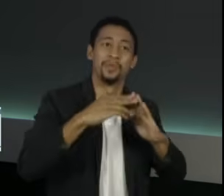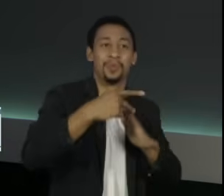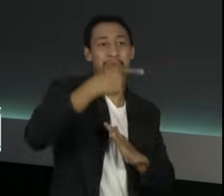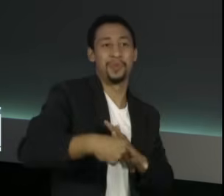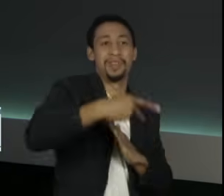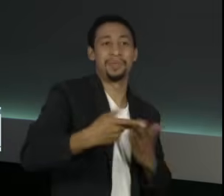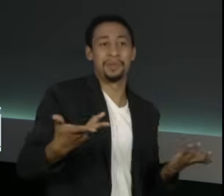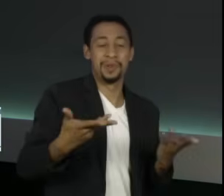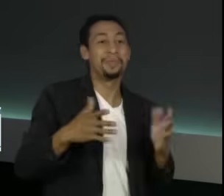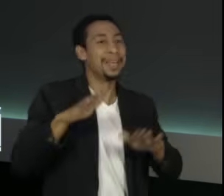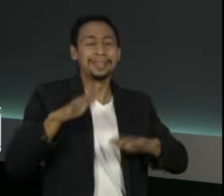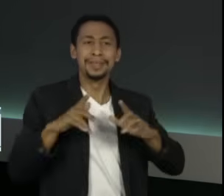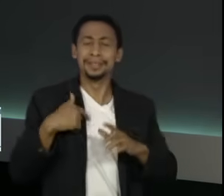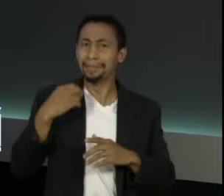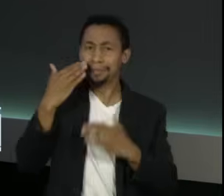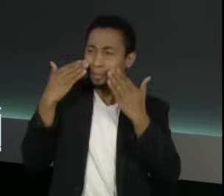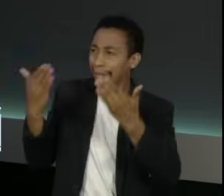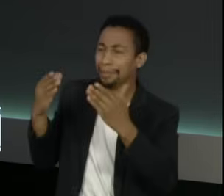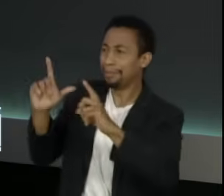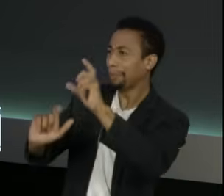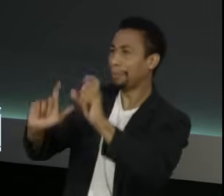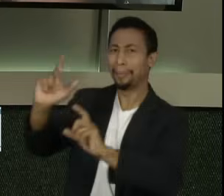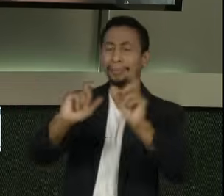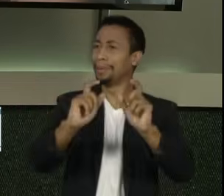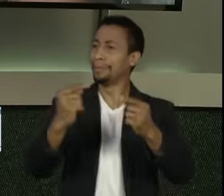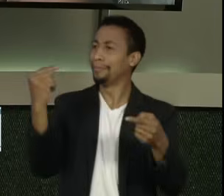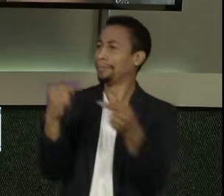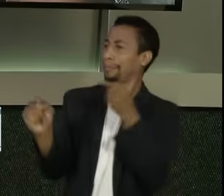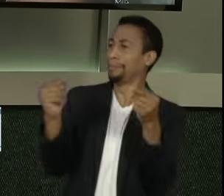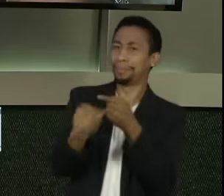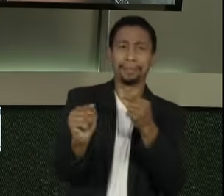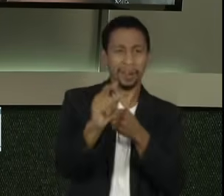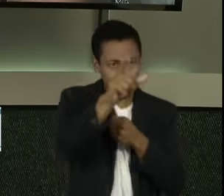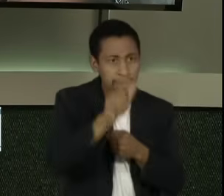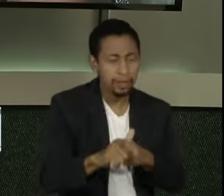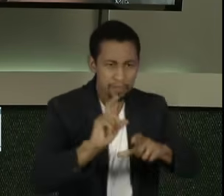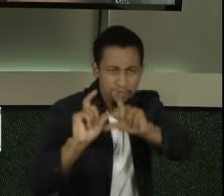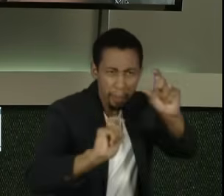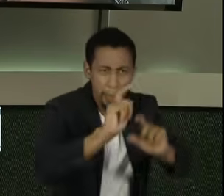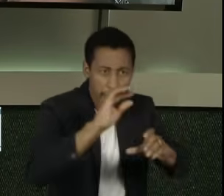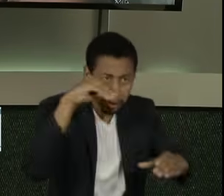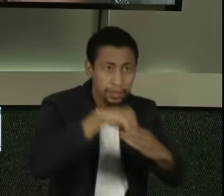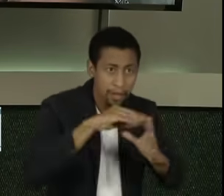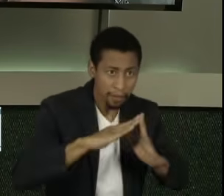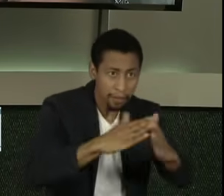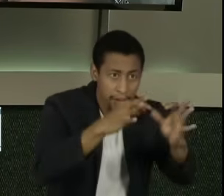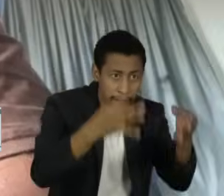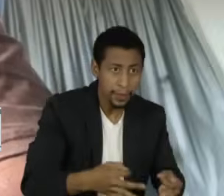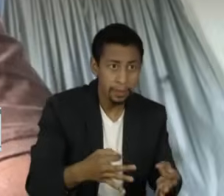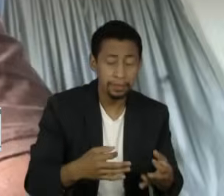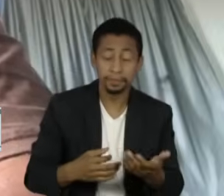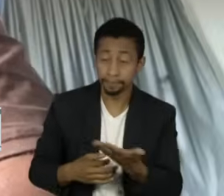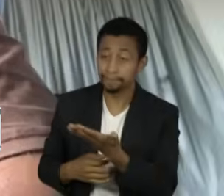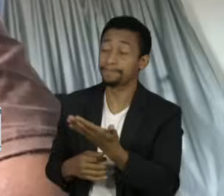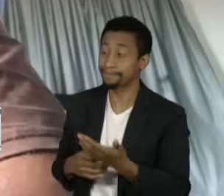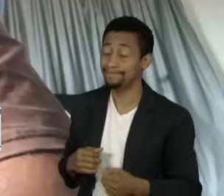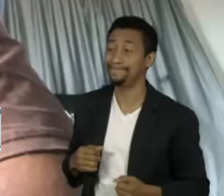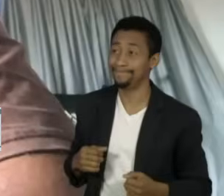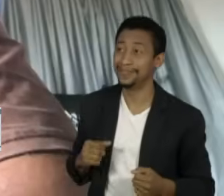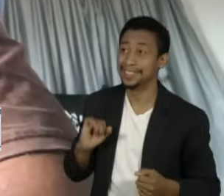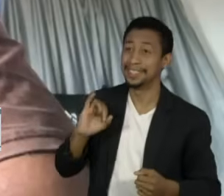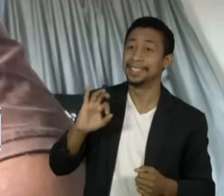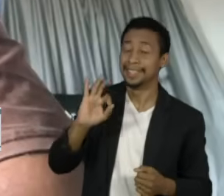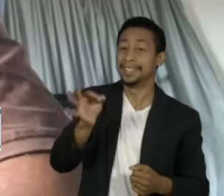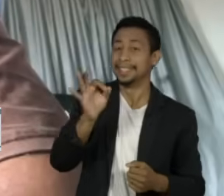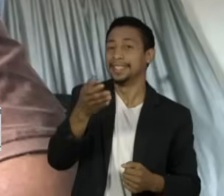as imagens que a gente vê veiculadas, não? A proposta era essa, assim, trazer essa ideia, porque geralmente eu sempre costumo dizer, infelizmente, assim, a